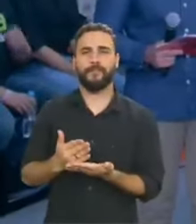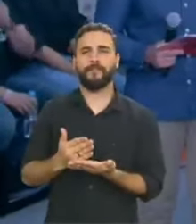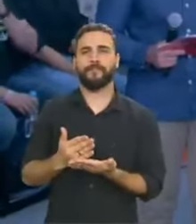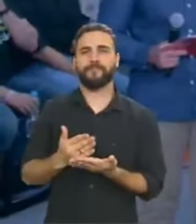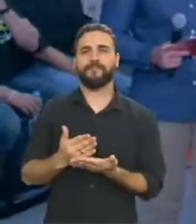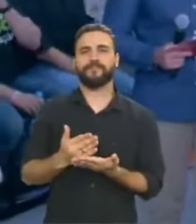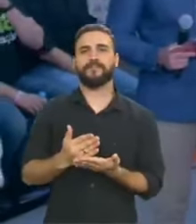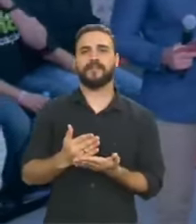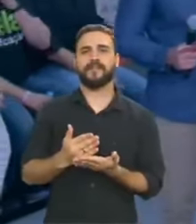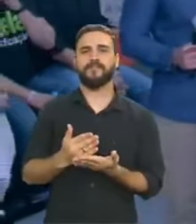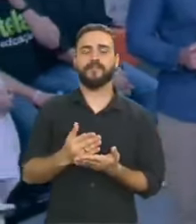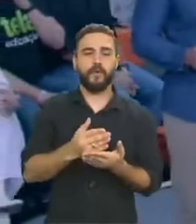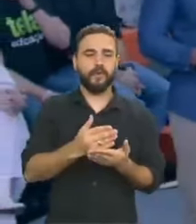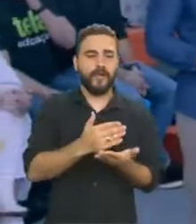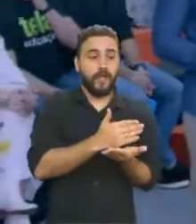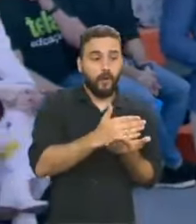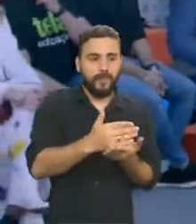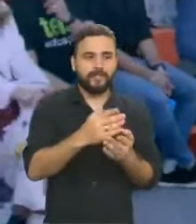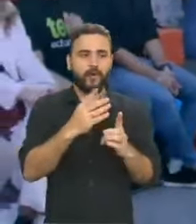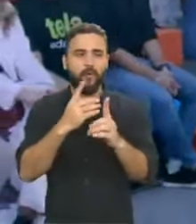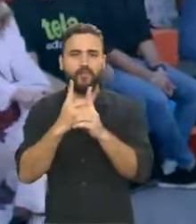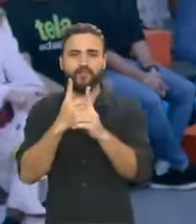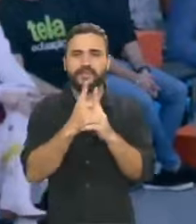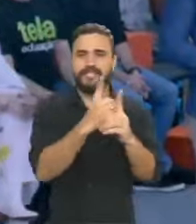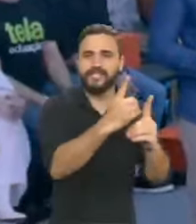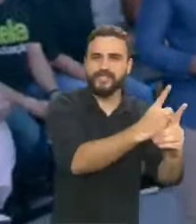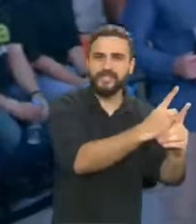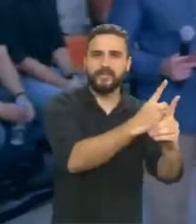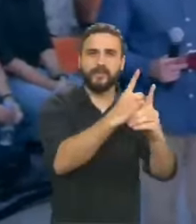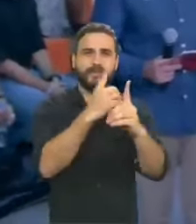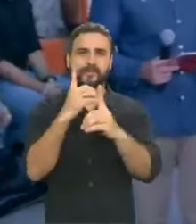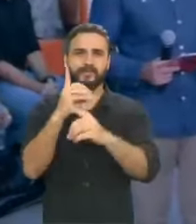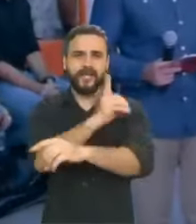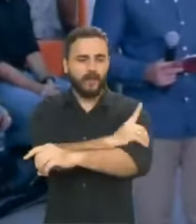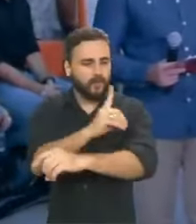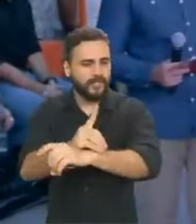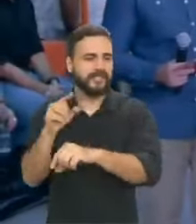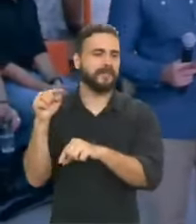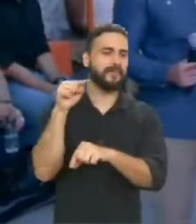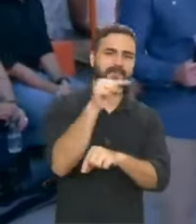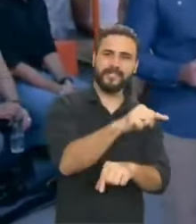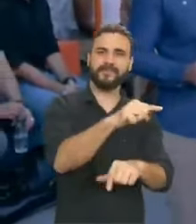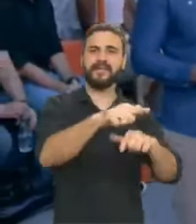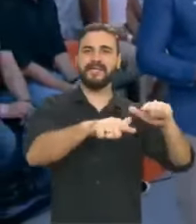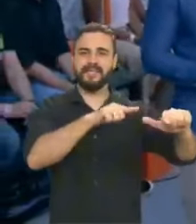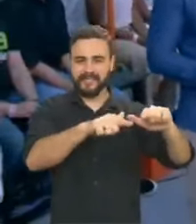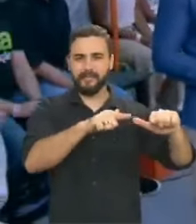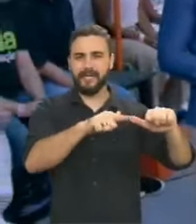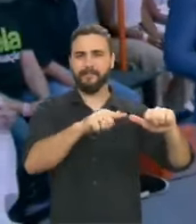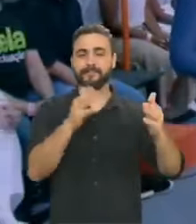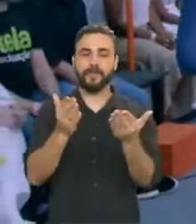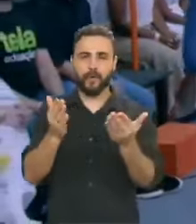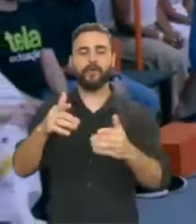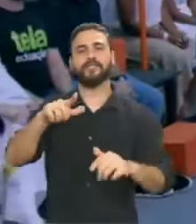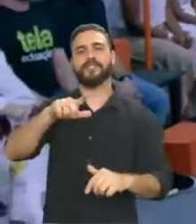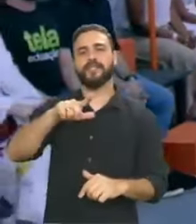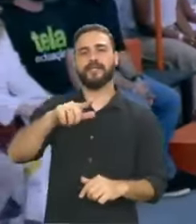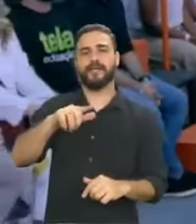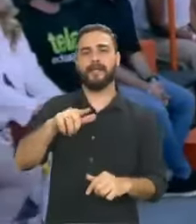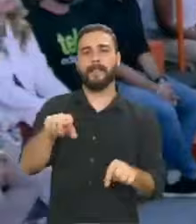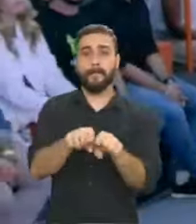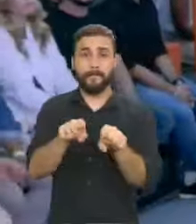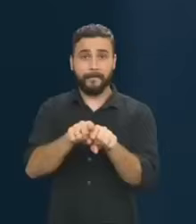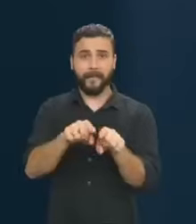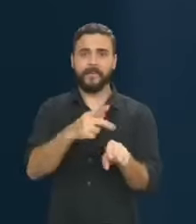discípulos, e aí, hoje ele tem, né, ele é pastor de uma igreja, mas o que é interessante é que depois disso se criou